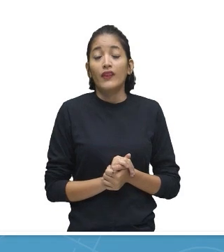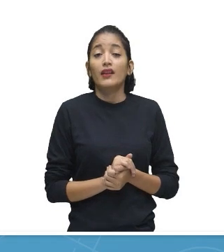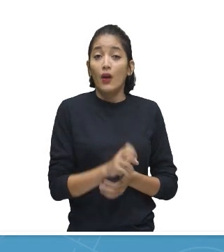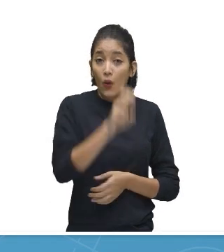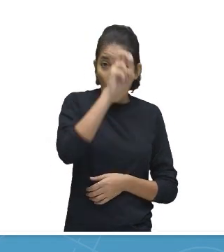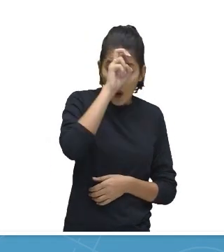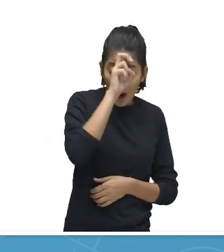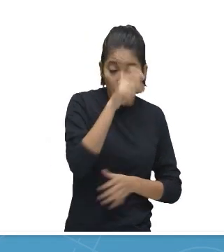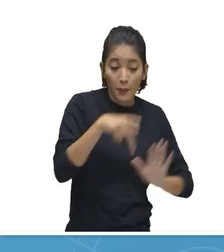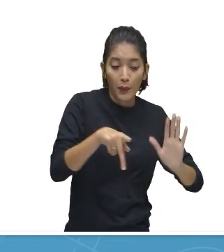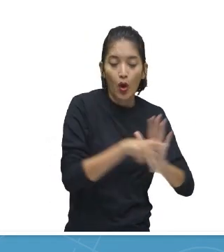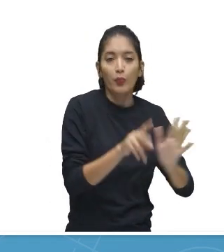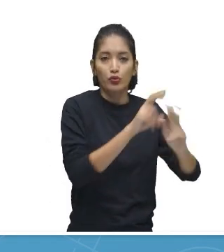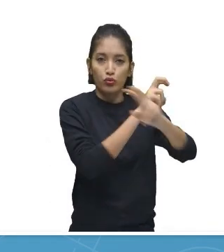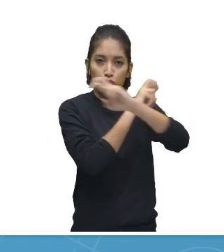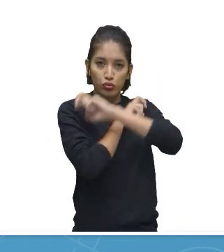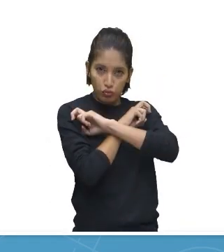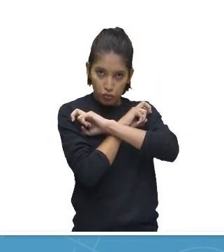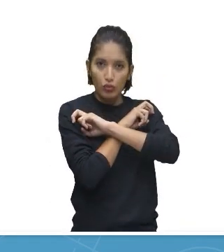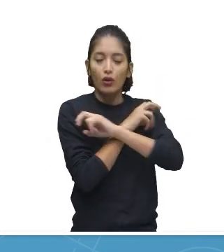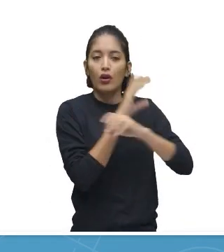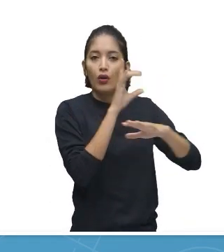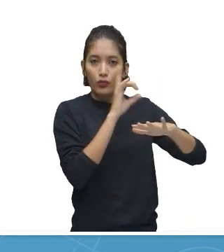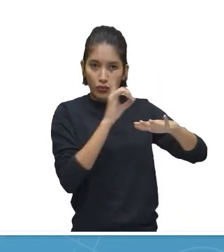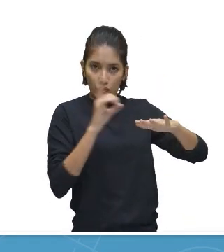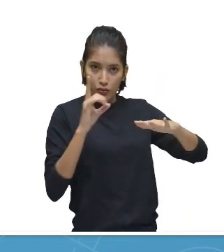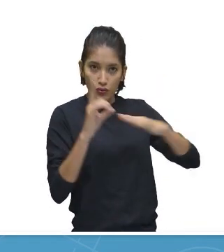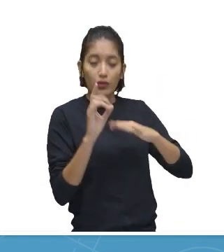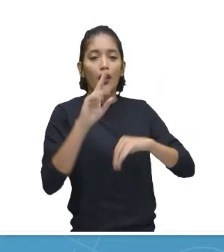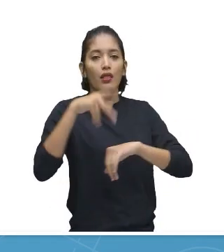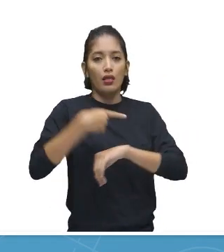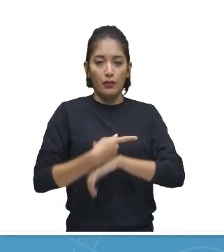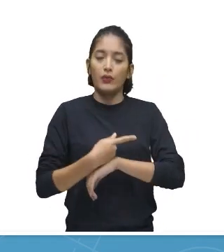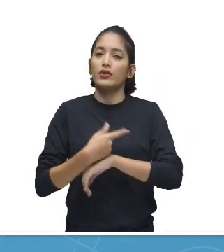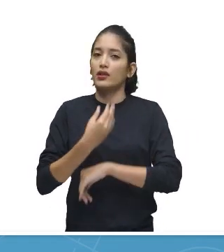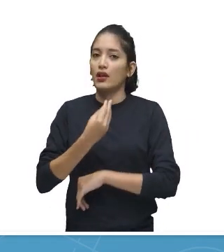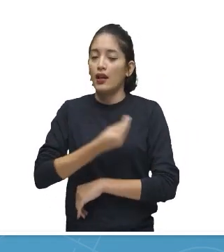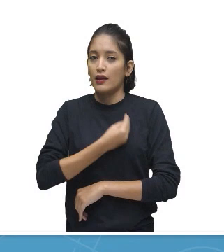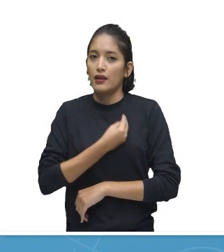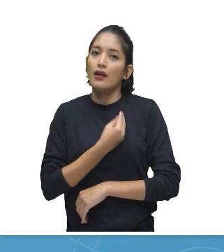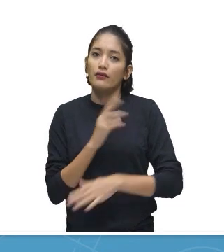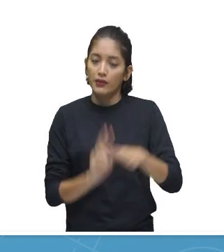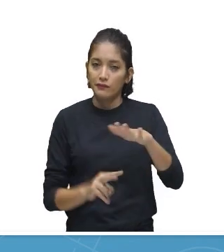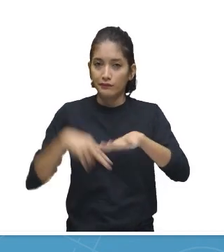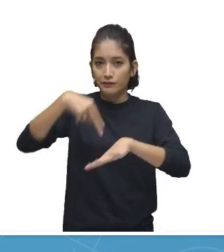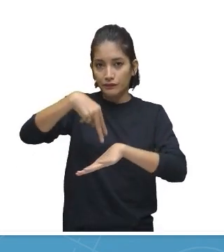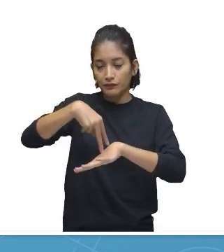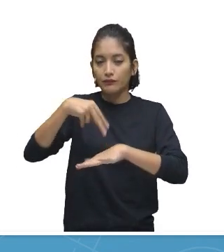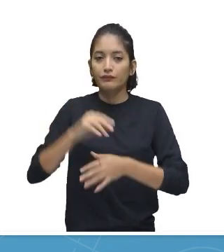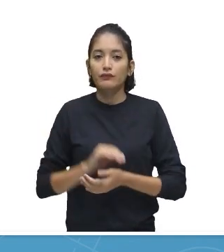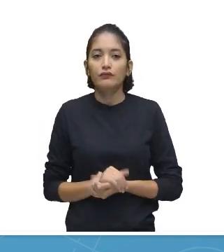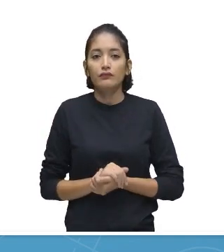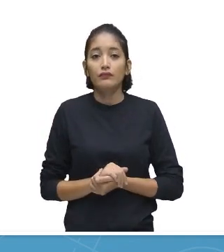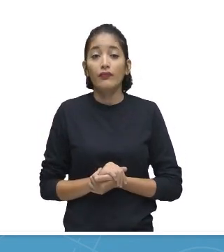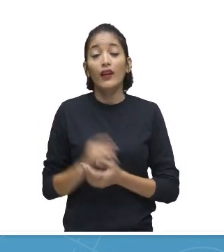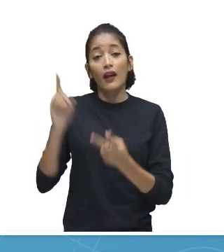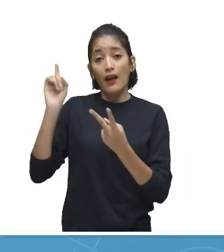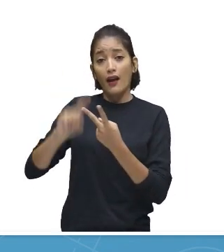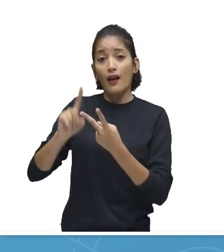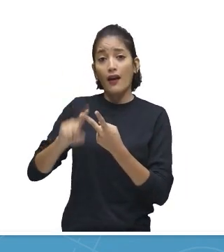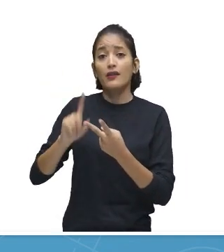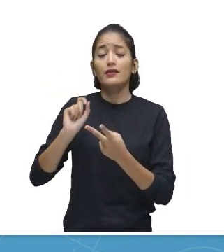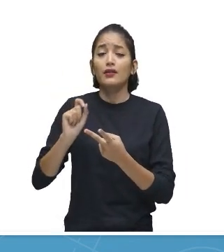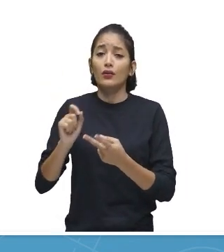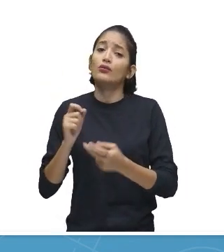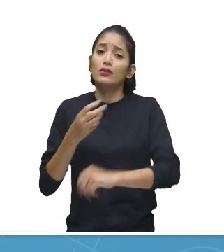para o faraó, aos deuses politeístas e à vida após a morte. Já a arte medieval, ela é voltada ao caráter didático